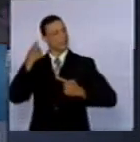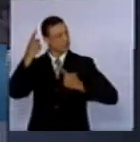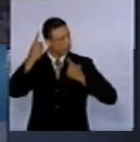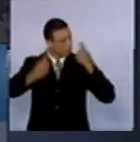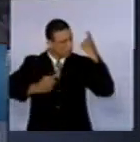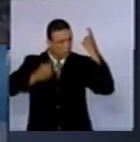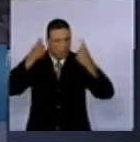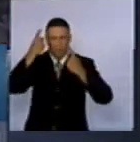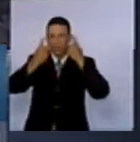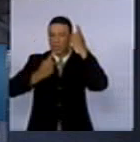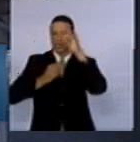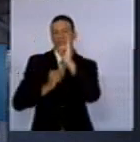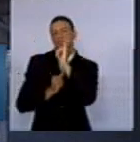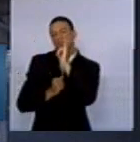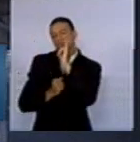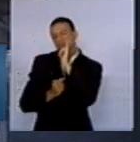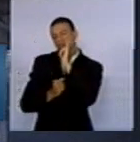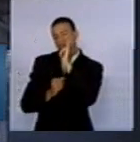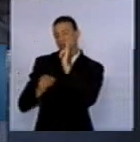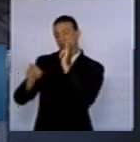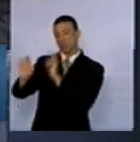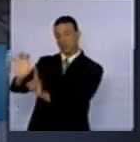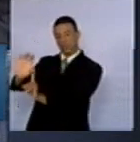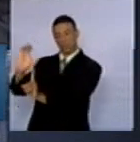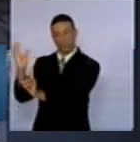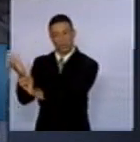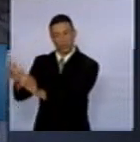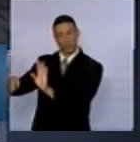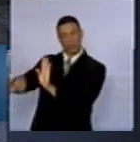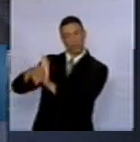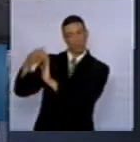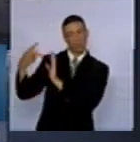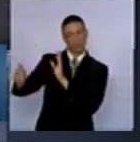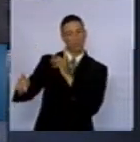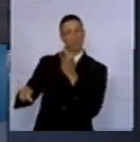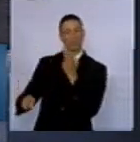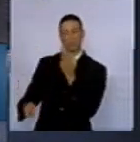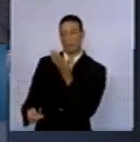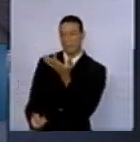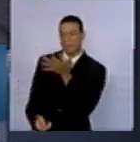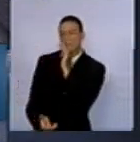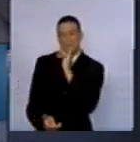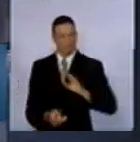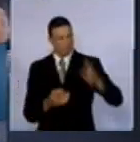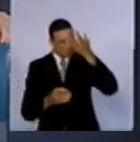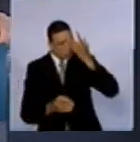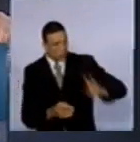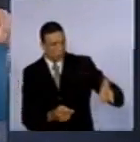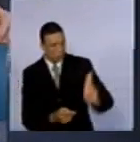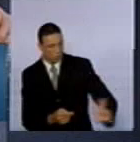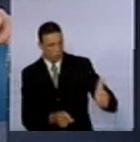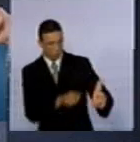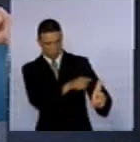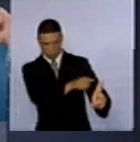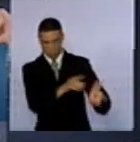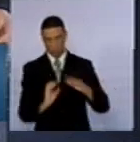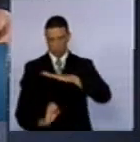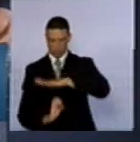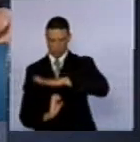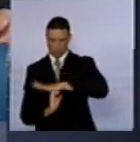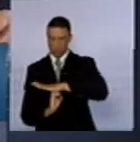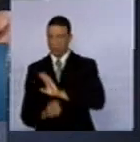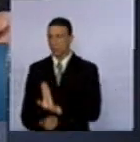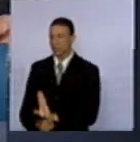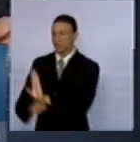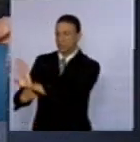principalmente do ponto de vista do cidadão do Consumidor do serviço que está sendo oferecido e será